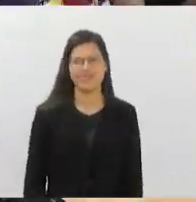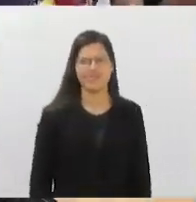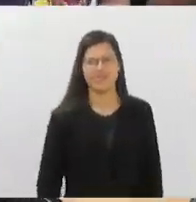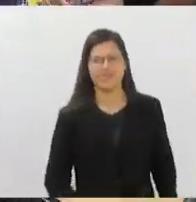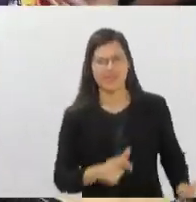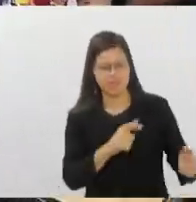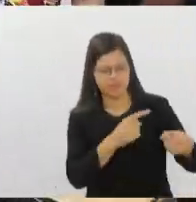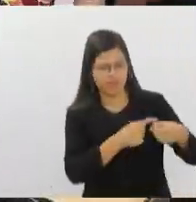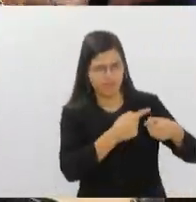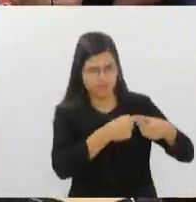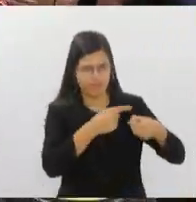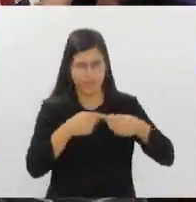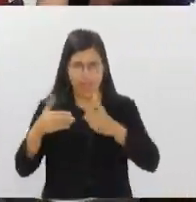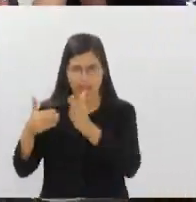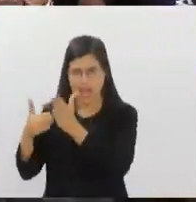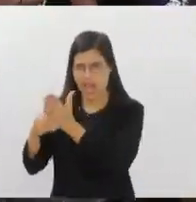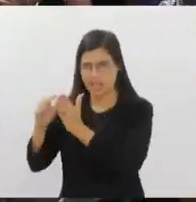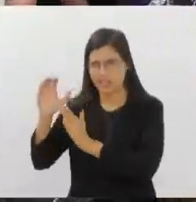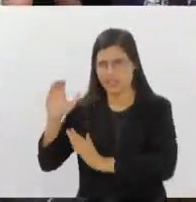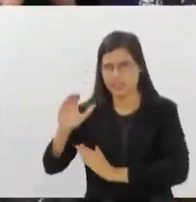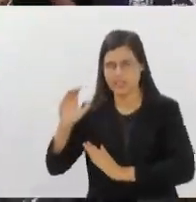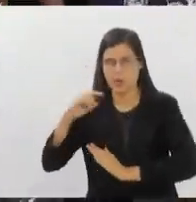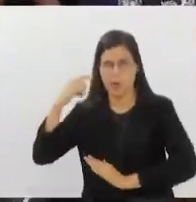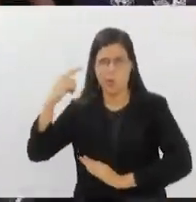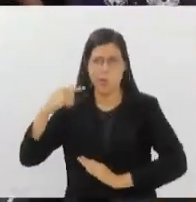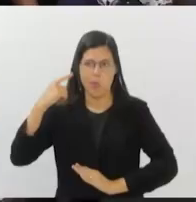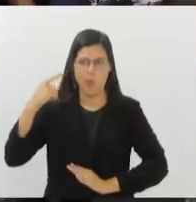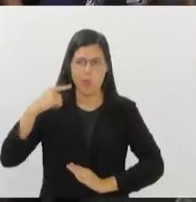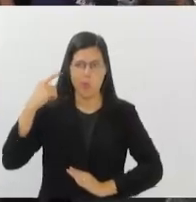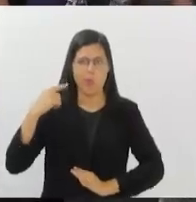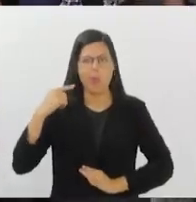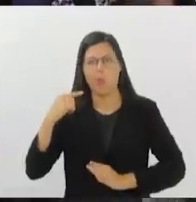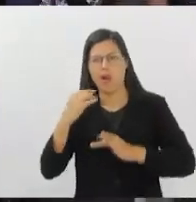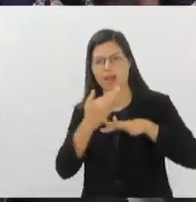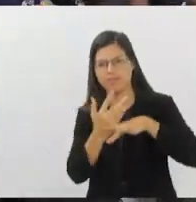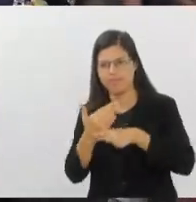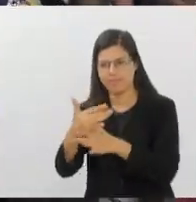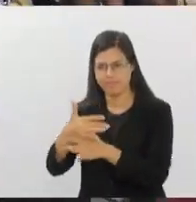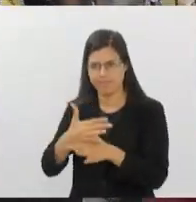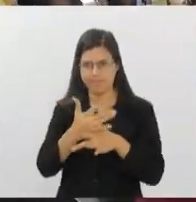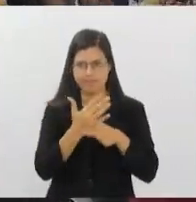a Copacabana, que loucura suburbana.